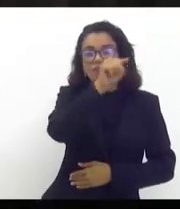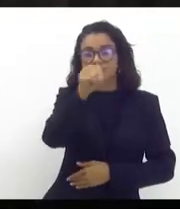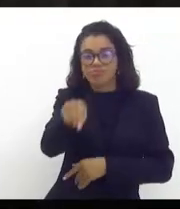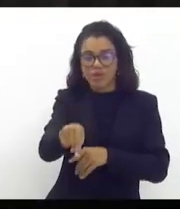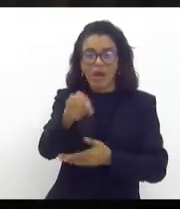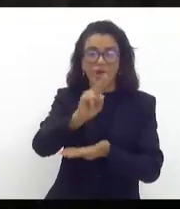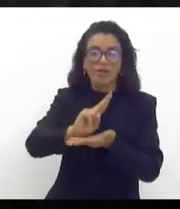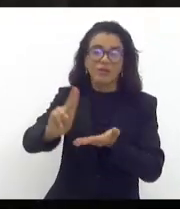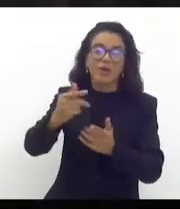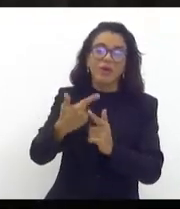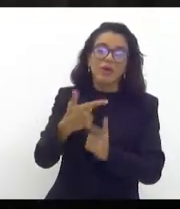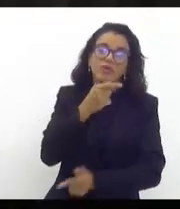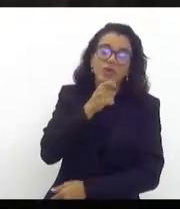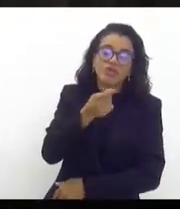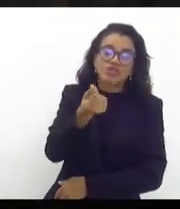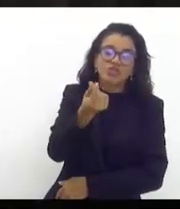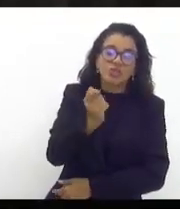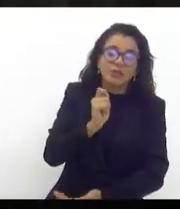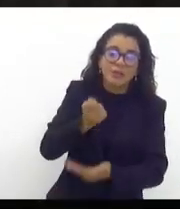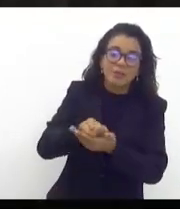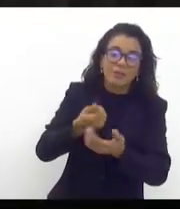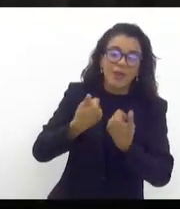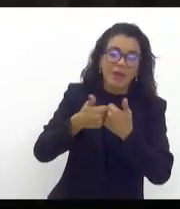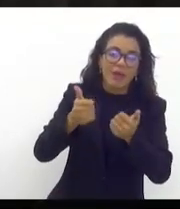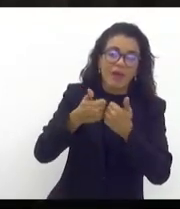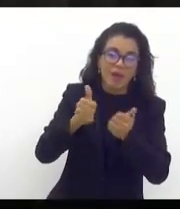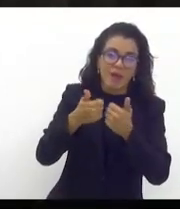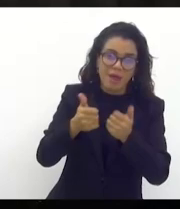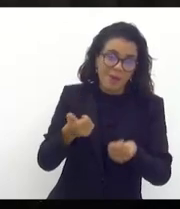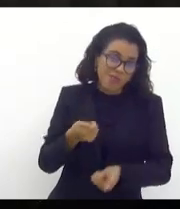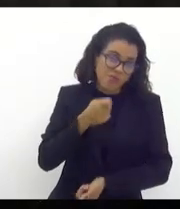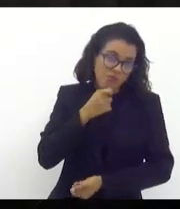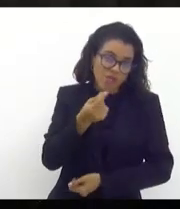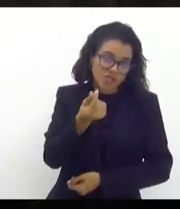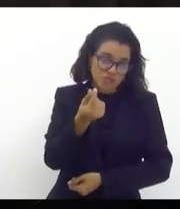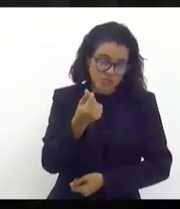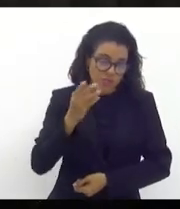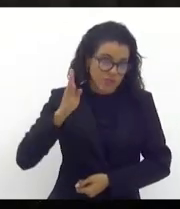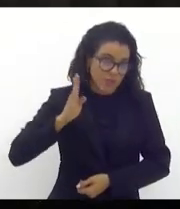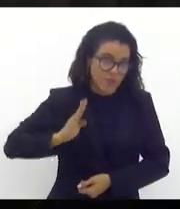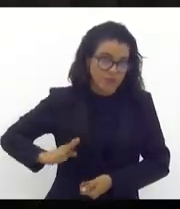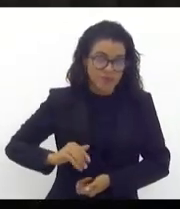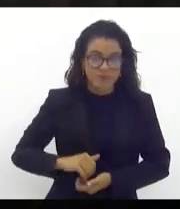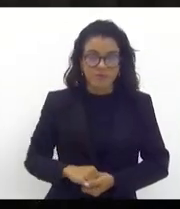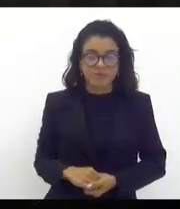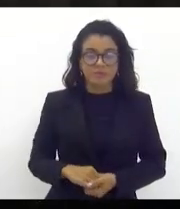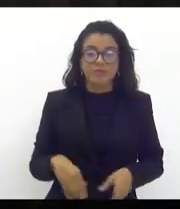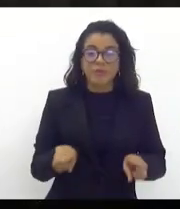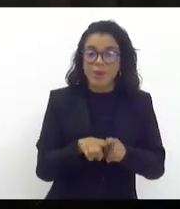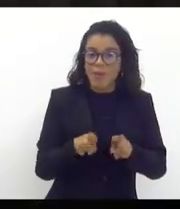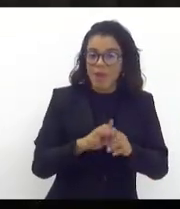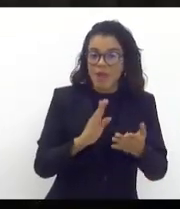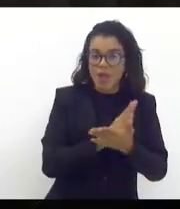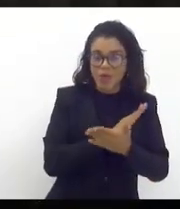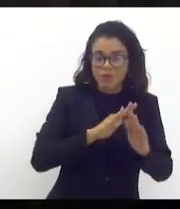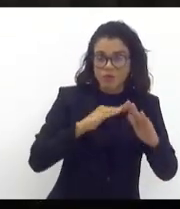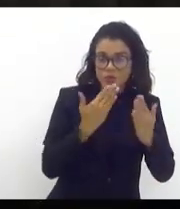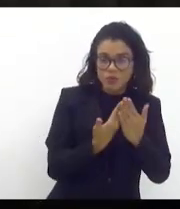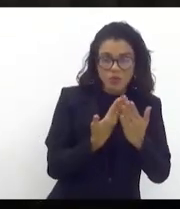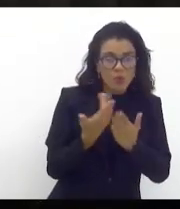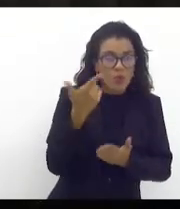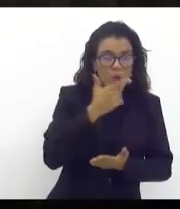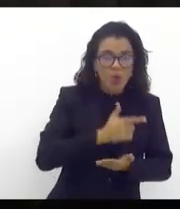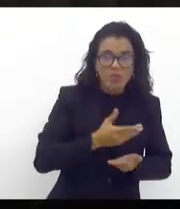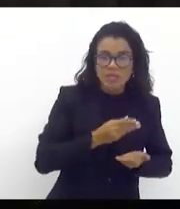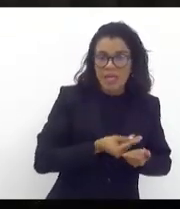não tem o dinheiro necessário para pagar a passagem, afinal a bolsa não caiu. Tem estudantes que não conseguem entregar seus trabalhos porque não